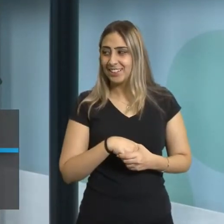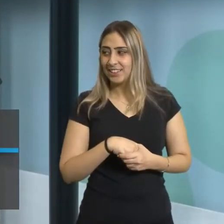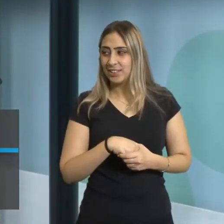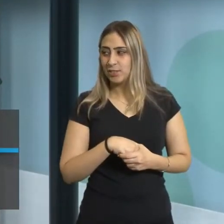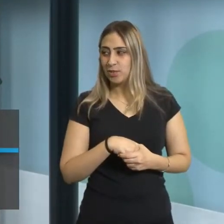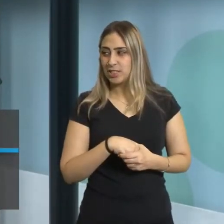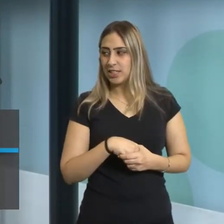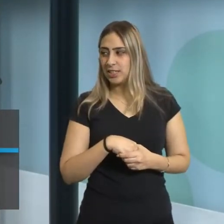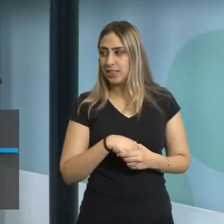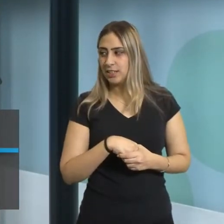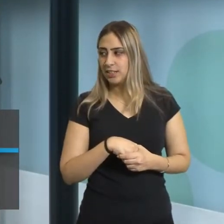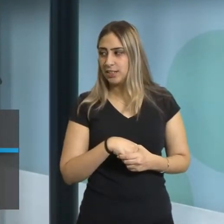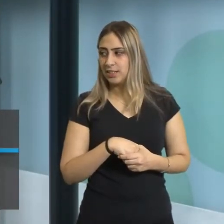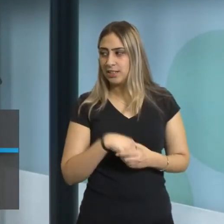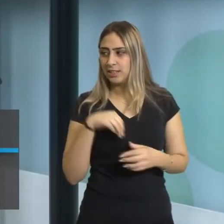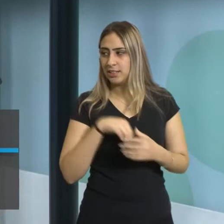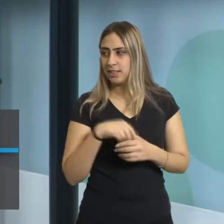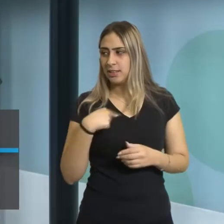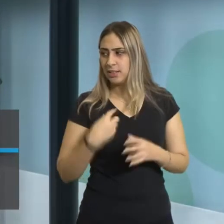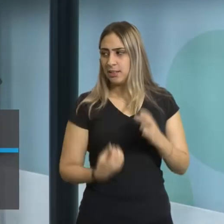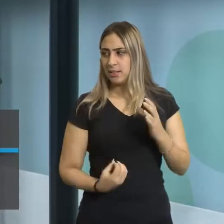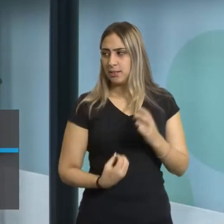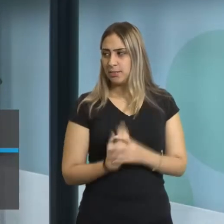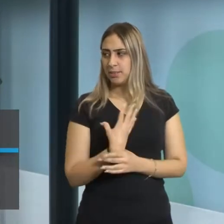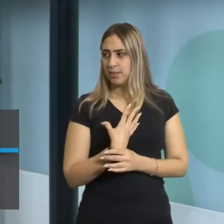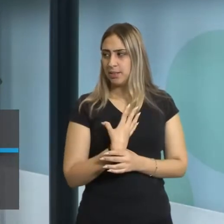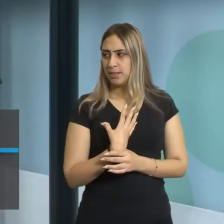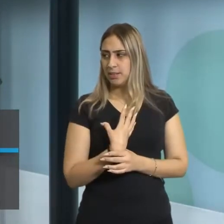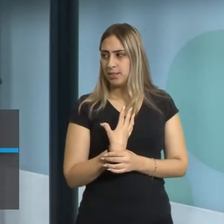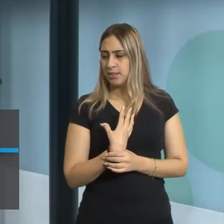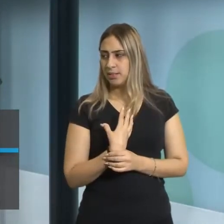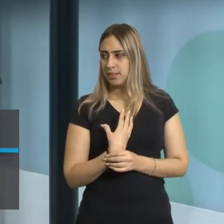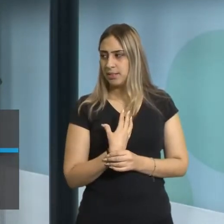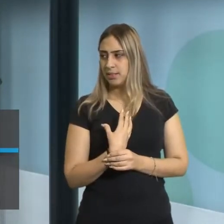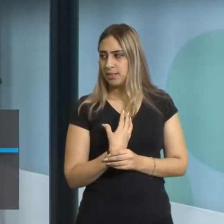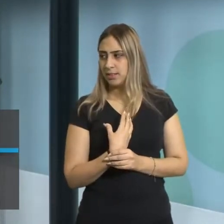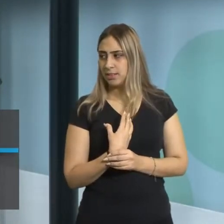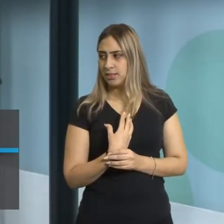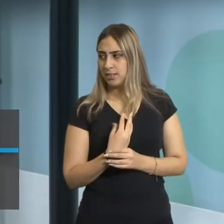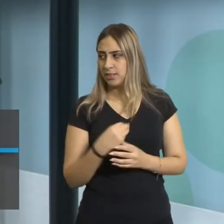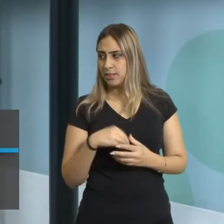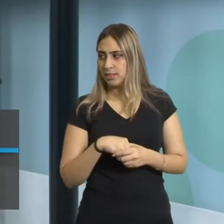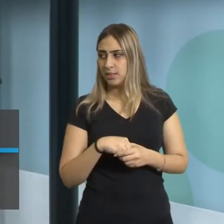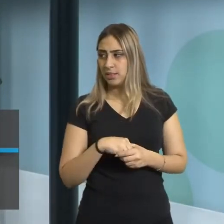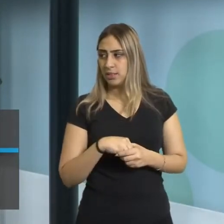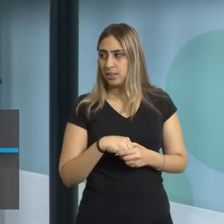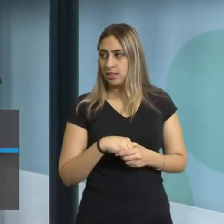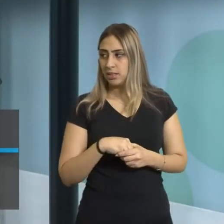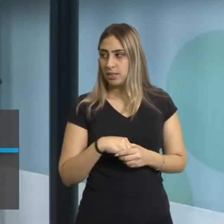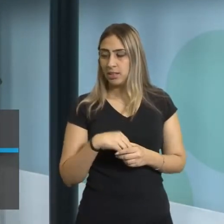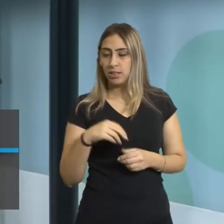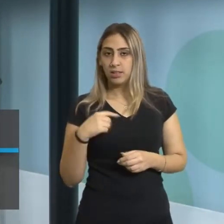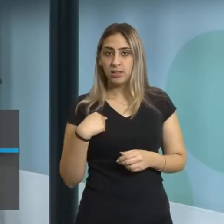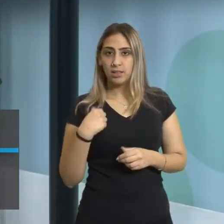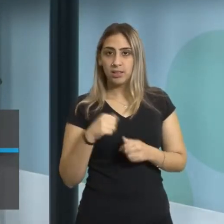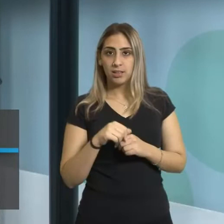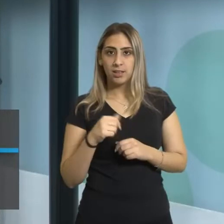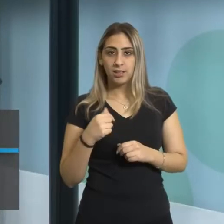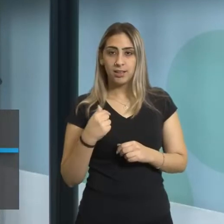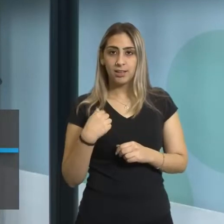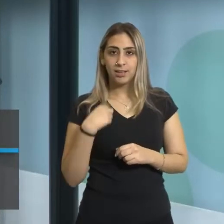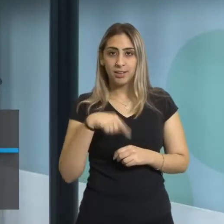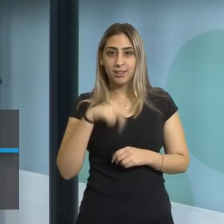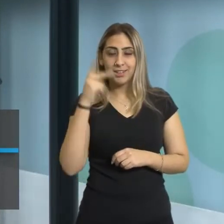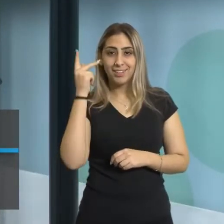Bernardo como a professora Raquel que vai aparecer aqui com ele aqui vai trocar lá e fala São Bernardo eu que sou eu que sou